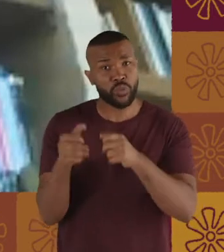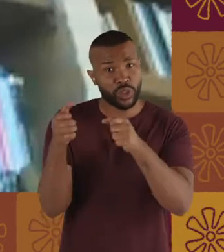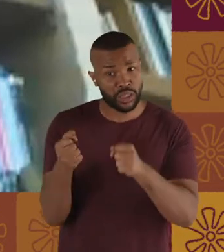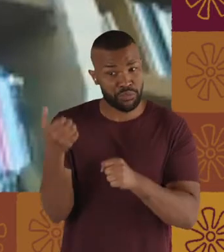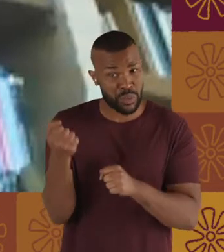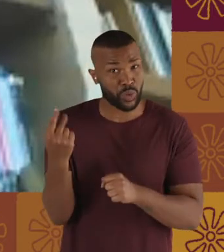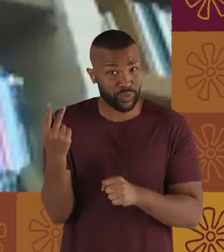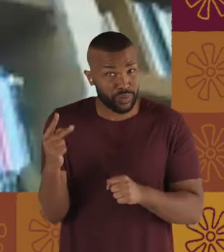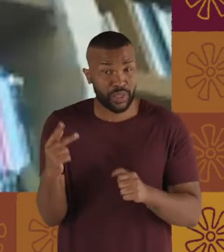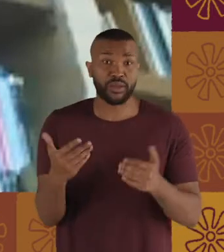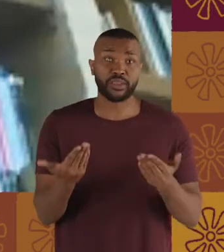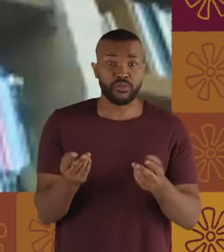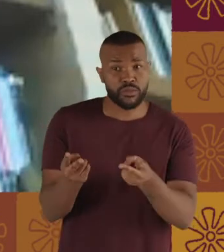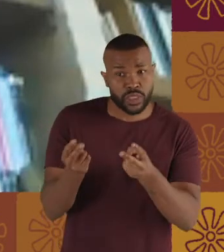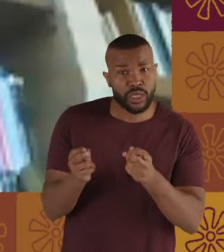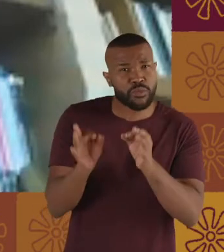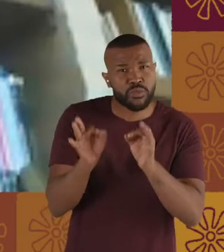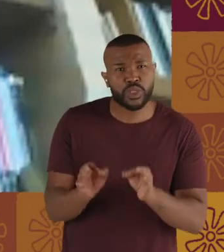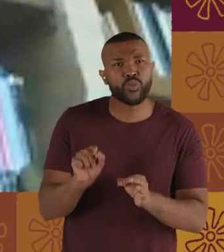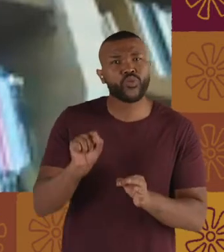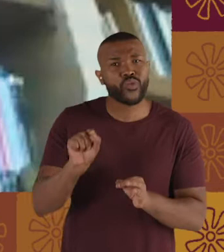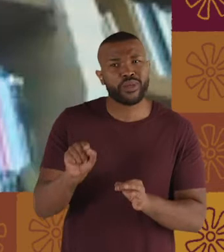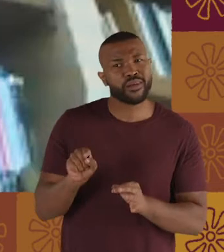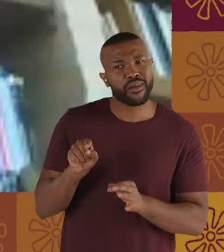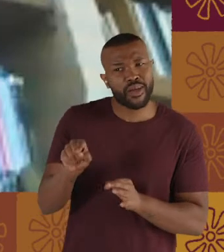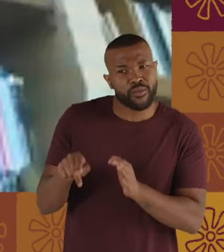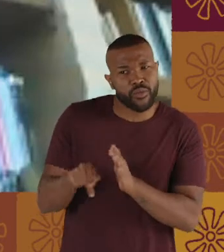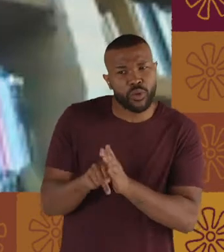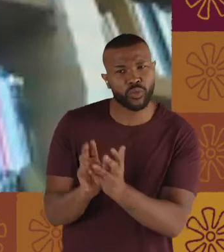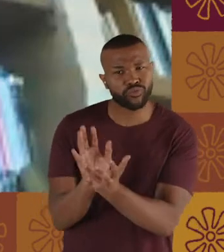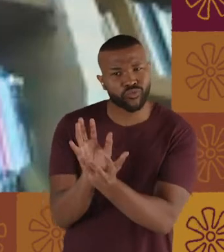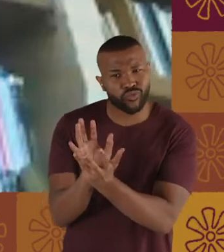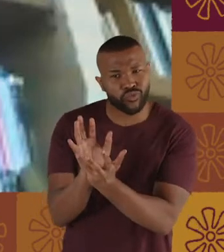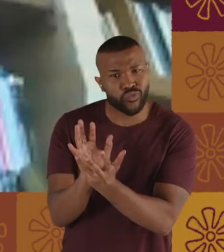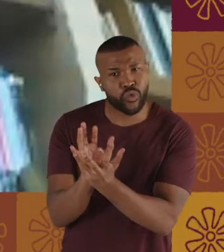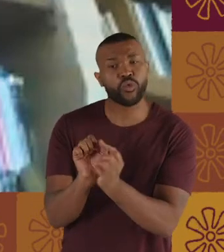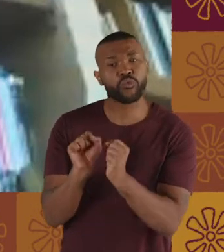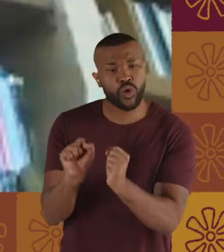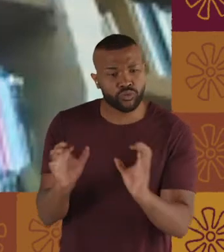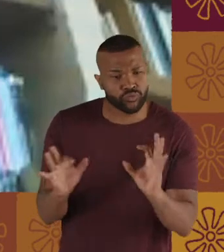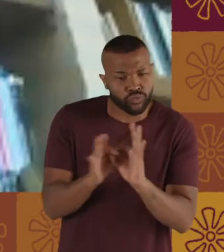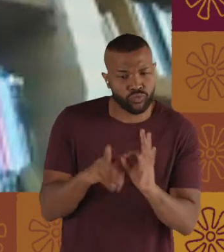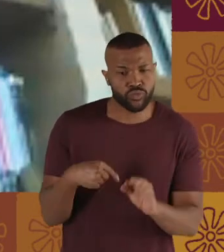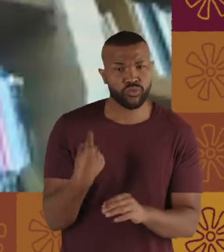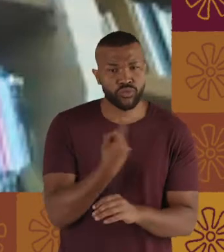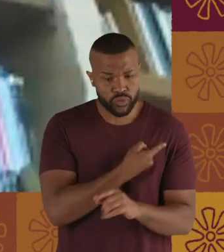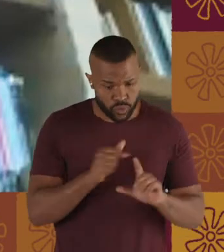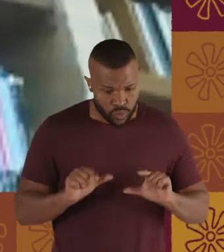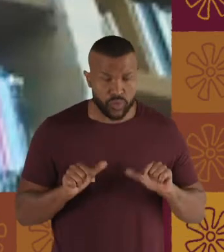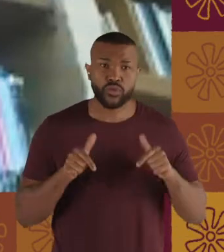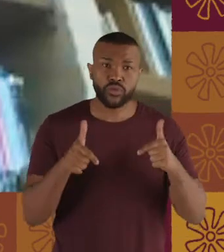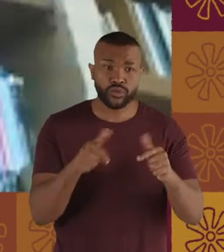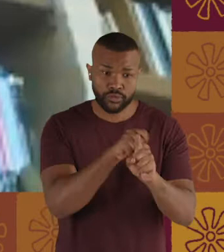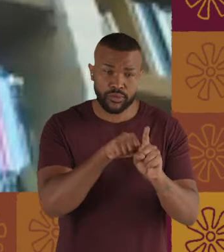desse poder da branquitude e se vê efetivamente como sendo uma parcela que possa se juntar a nós